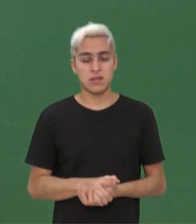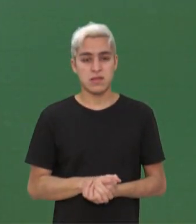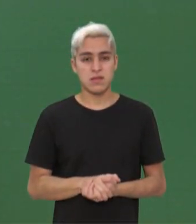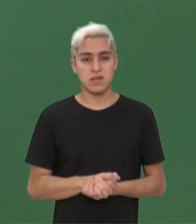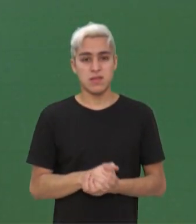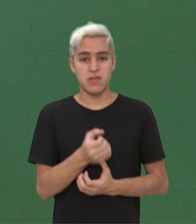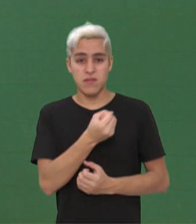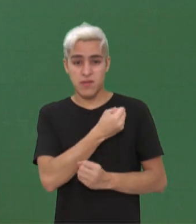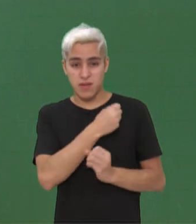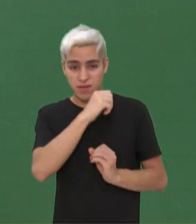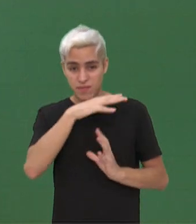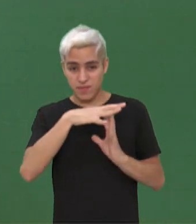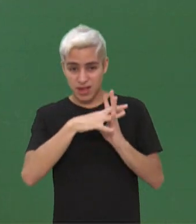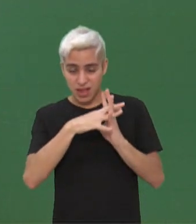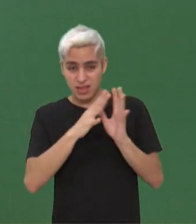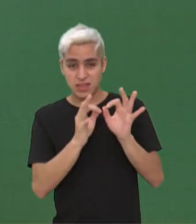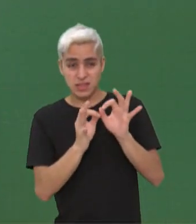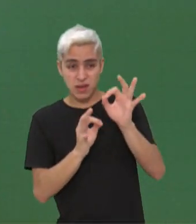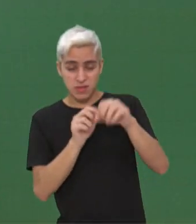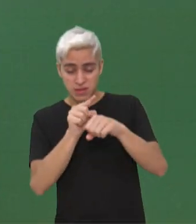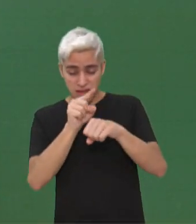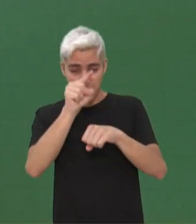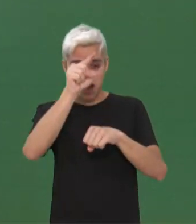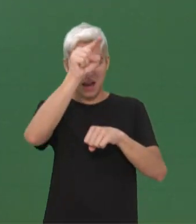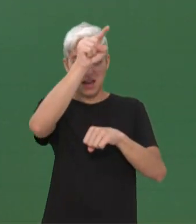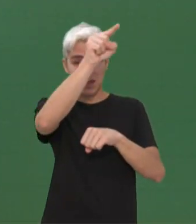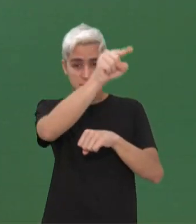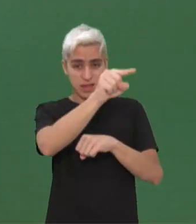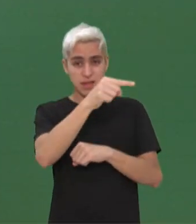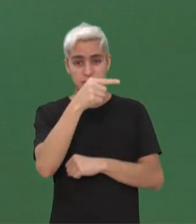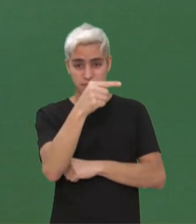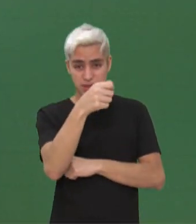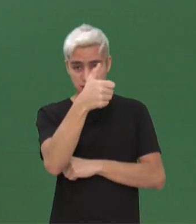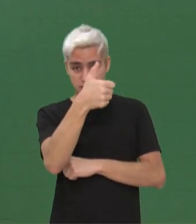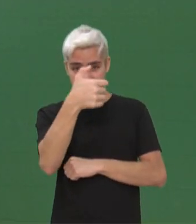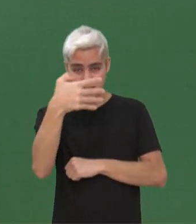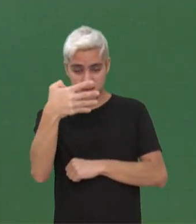Valor máximo de altura do projétil, menos